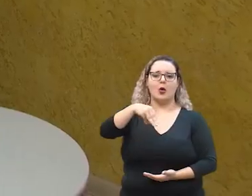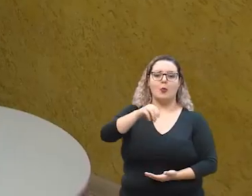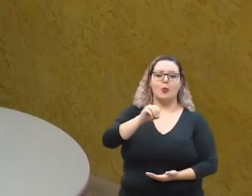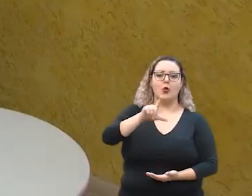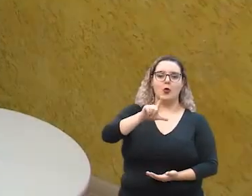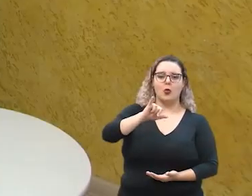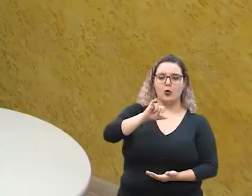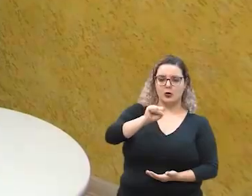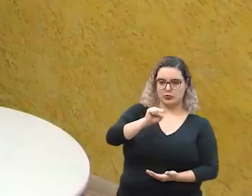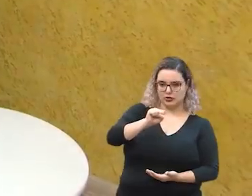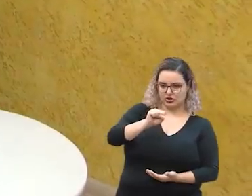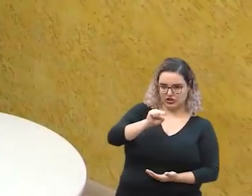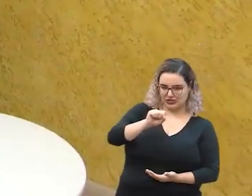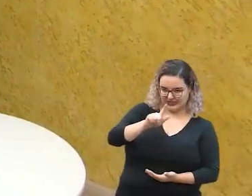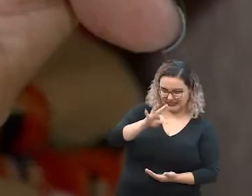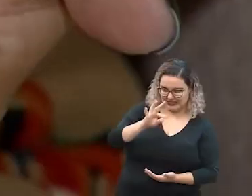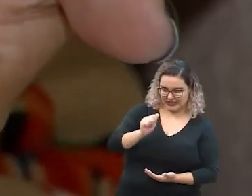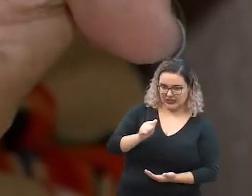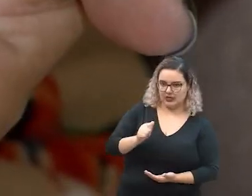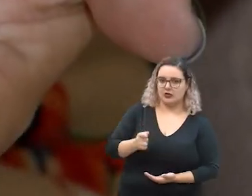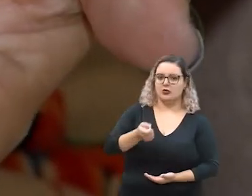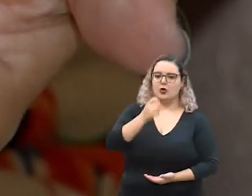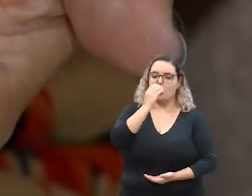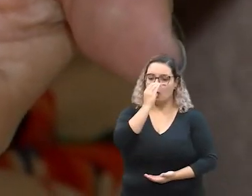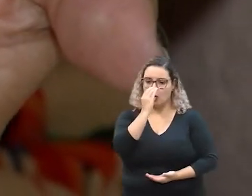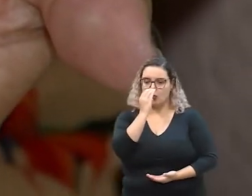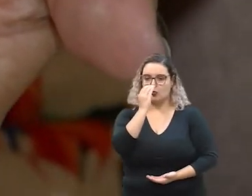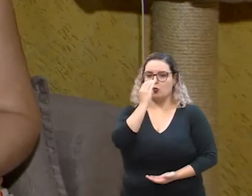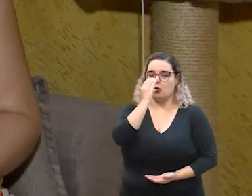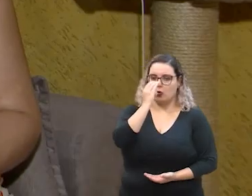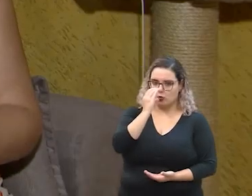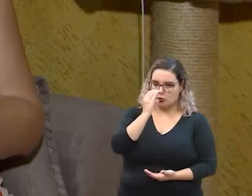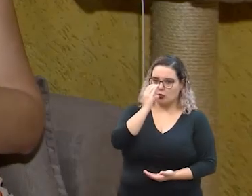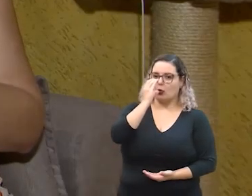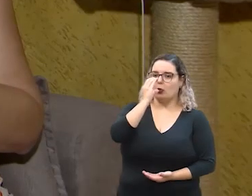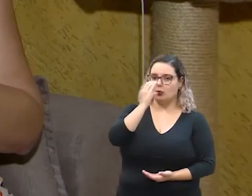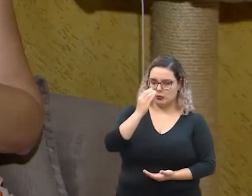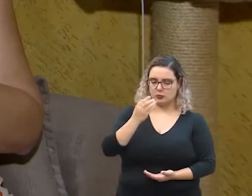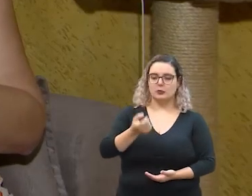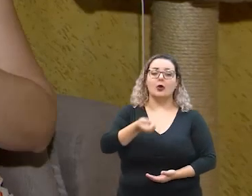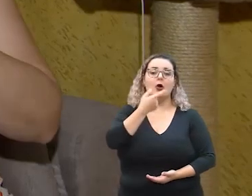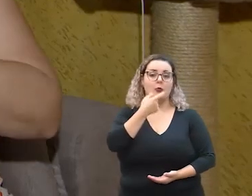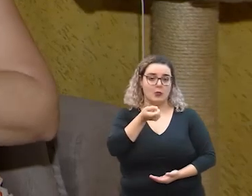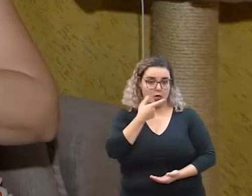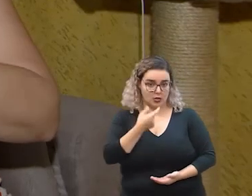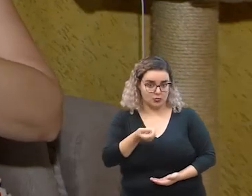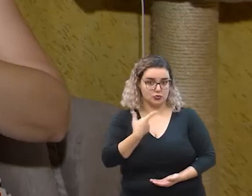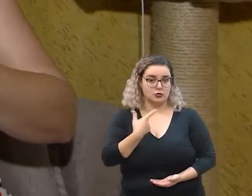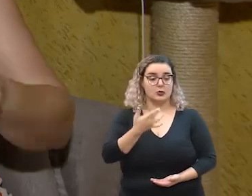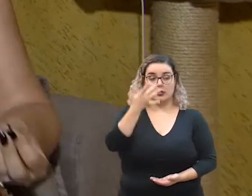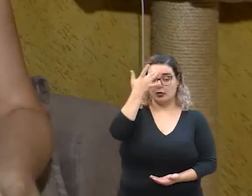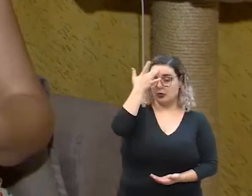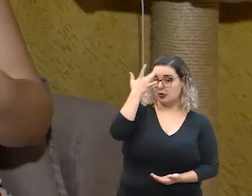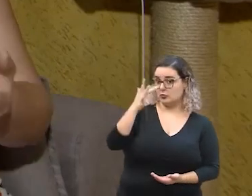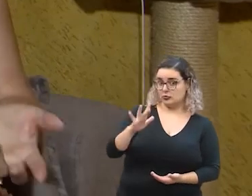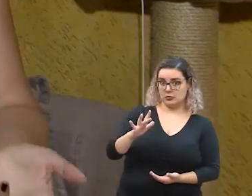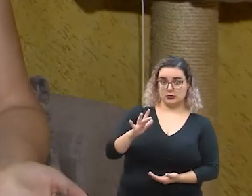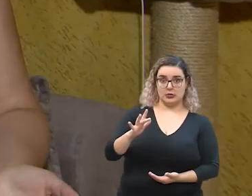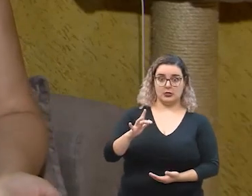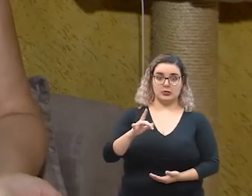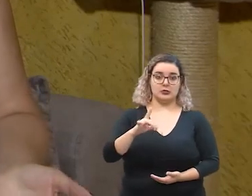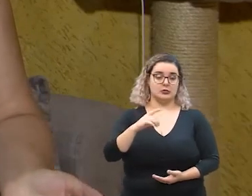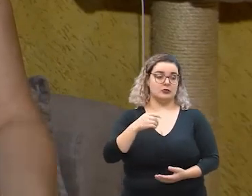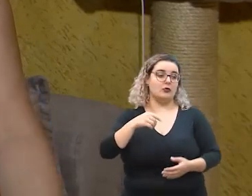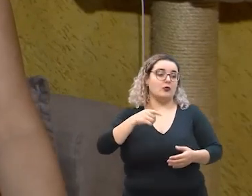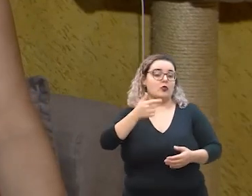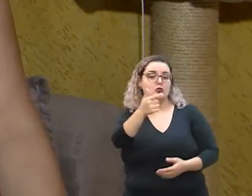via oral eu já acabei, eu tenho retorno ao médico, então eu não sei se eu vou poder voltar ao tipo de